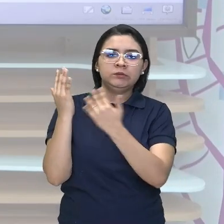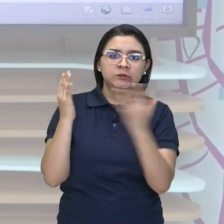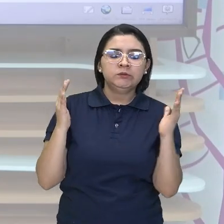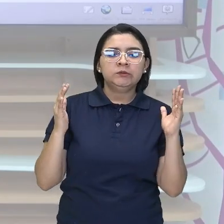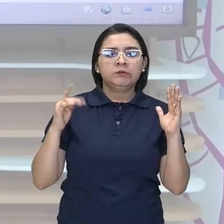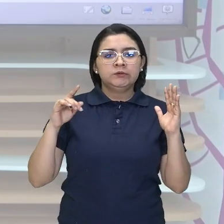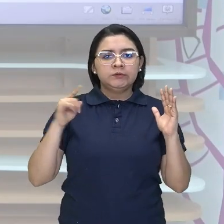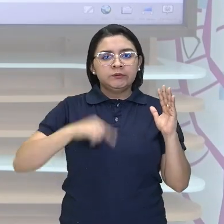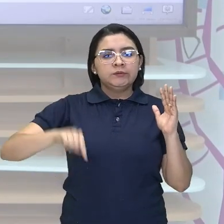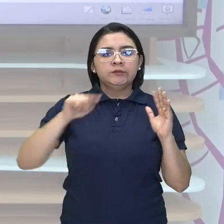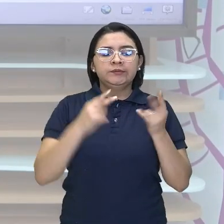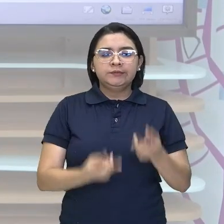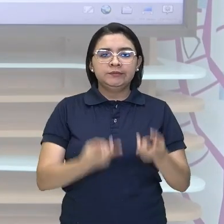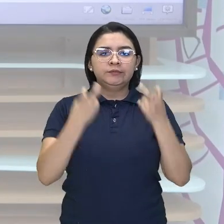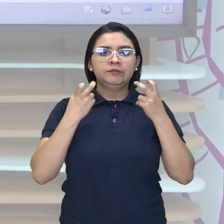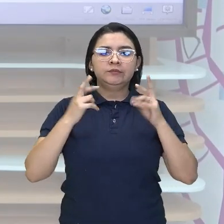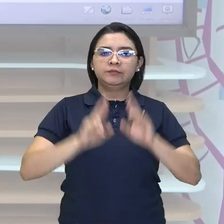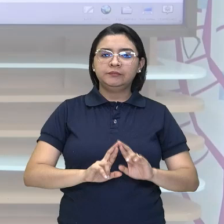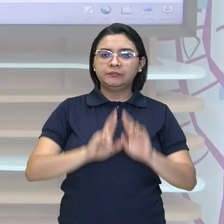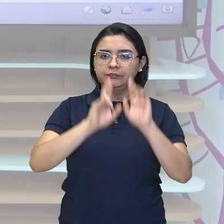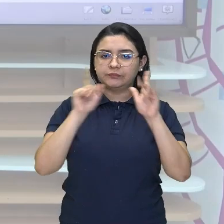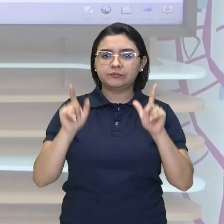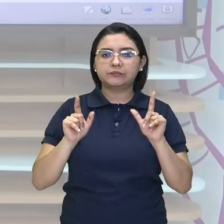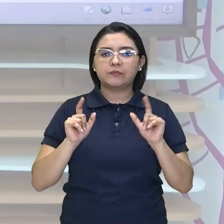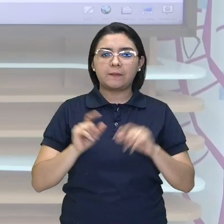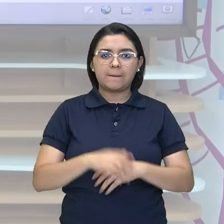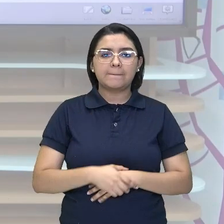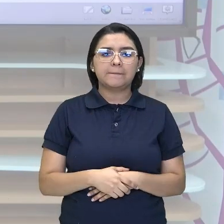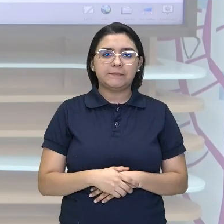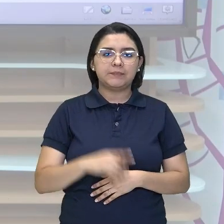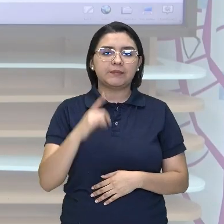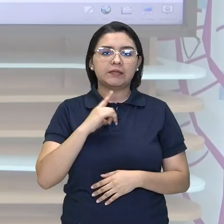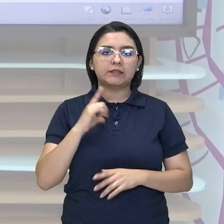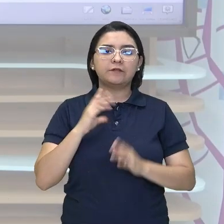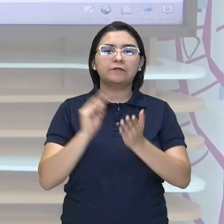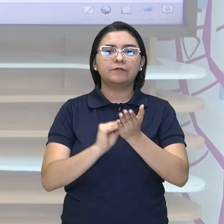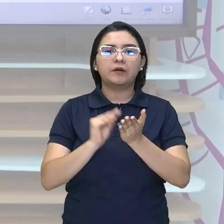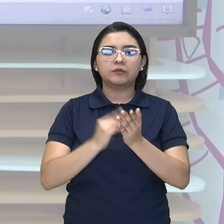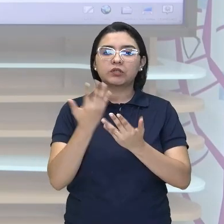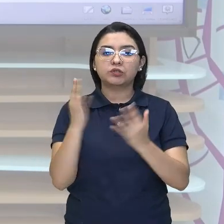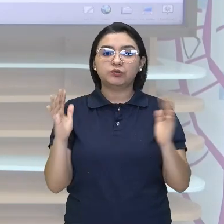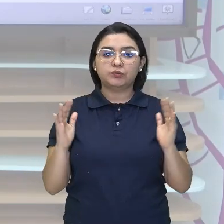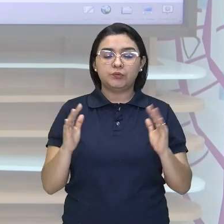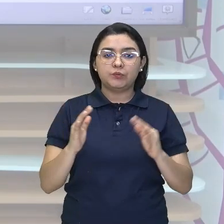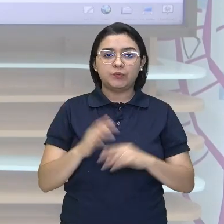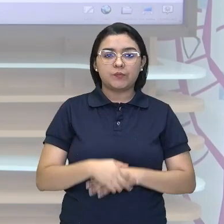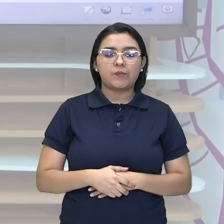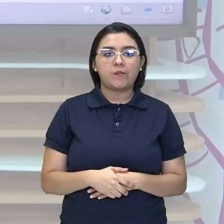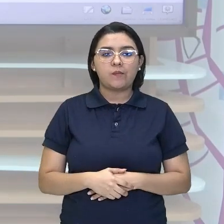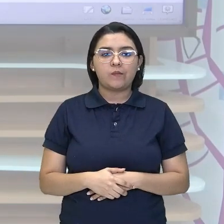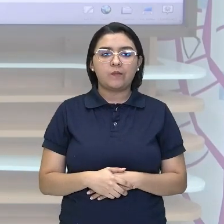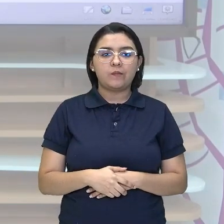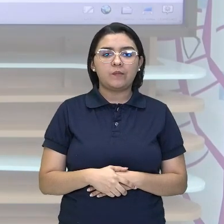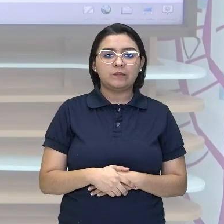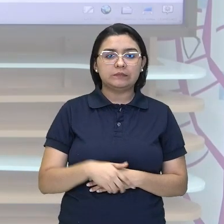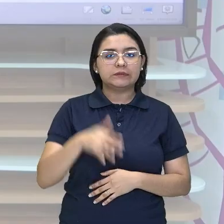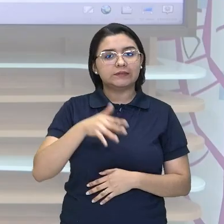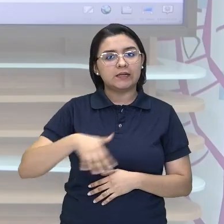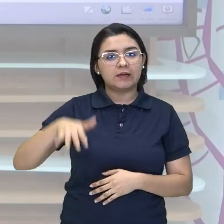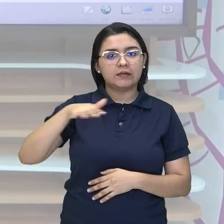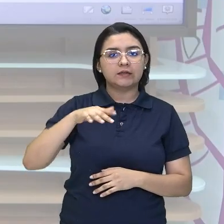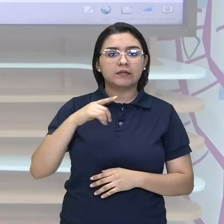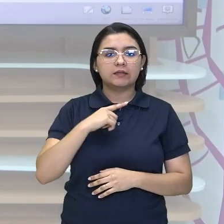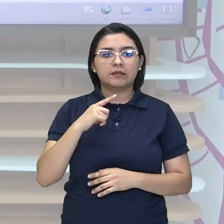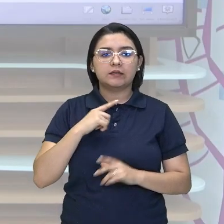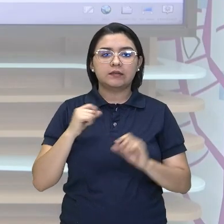você observa essa diferença com relação onde há a ausência da vegetação, né? Ou seja, aquela parte que tem ali